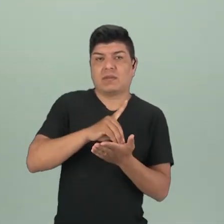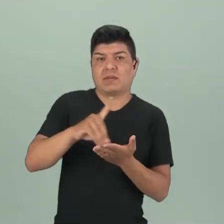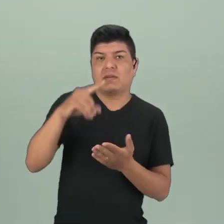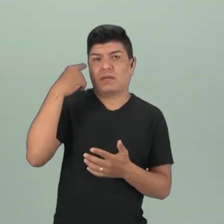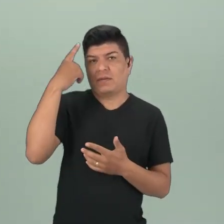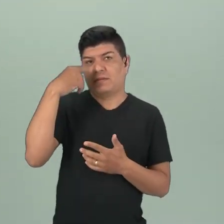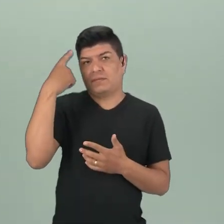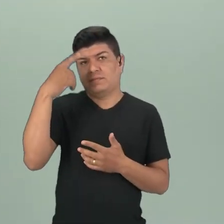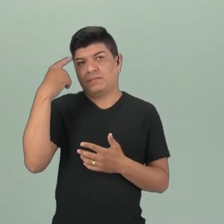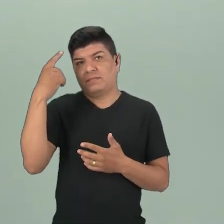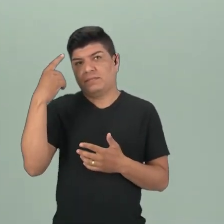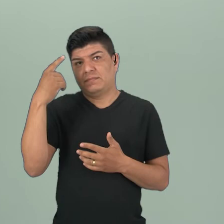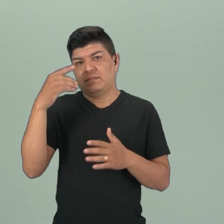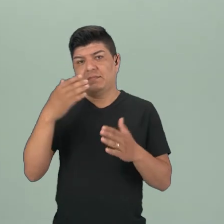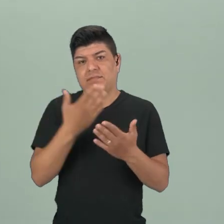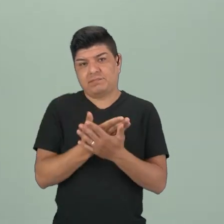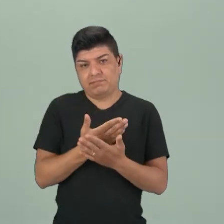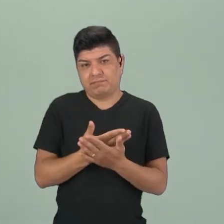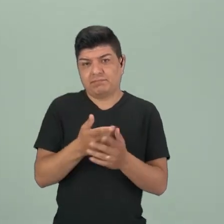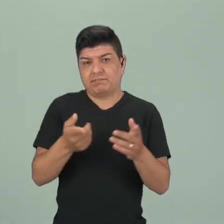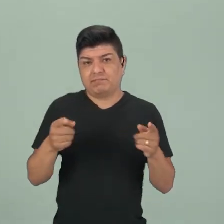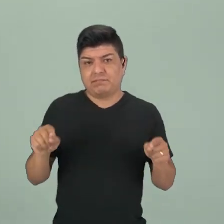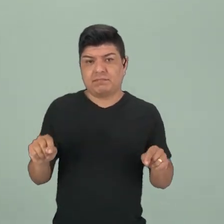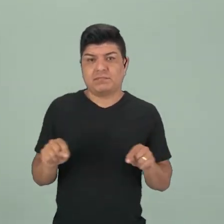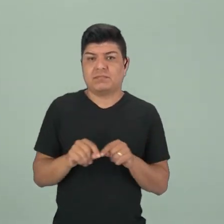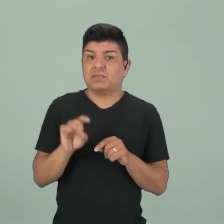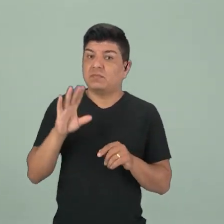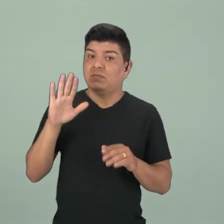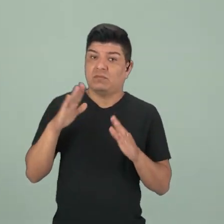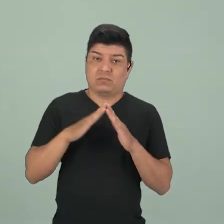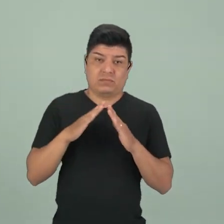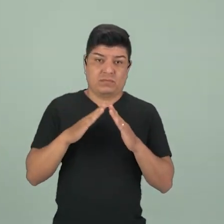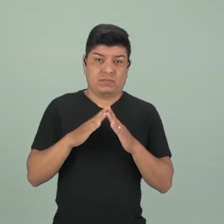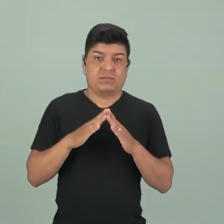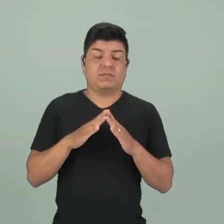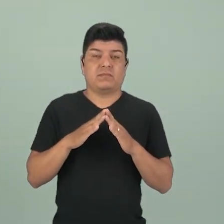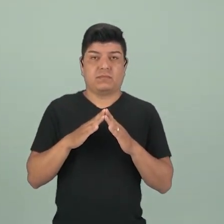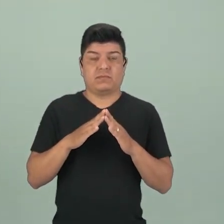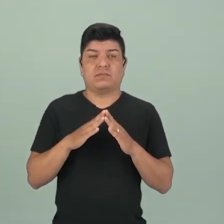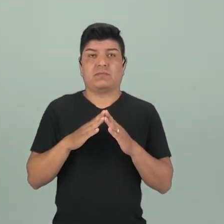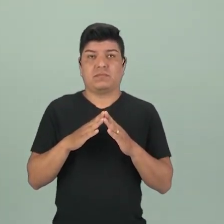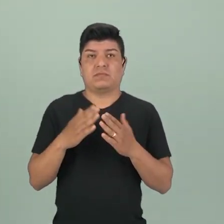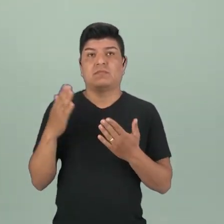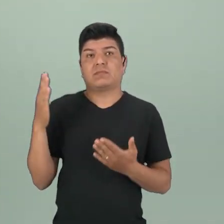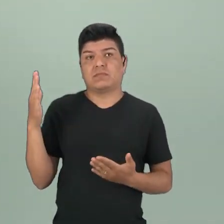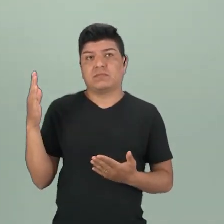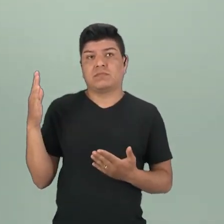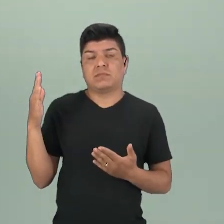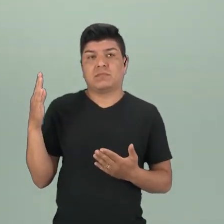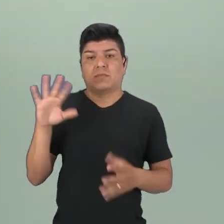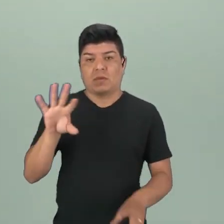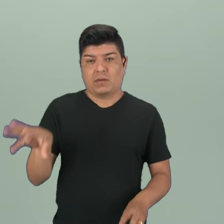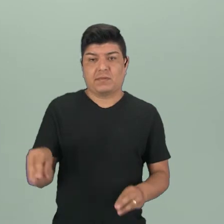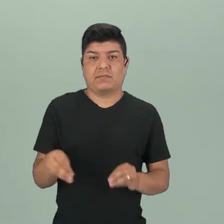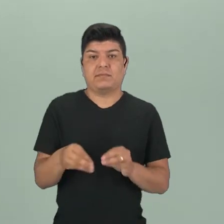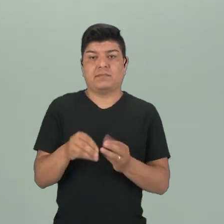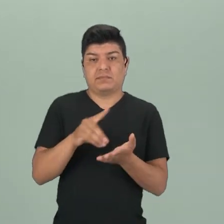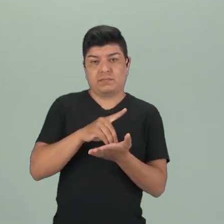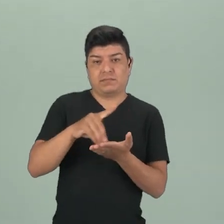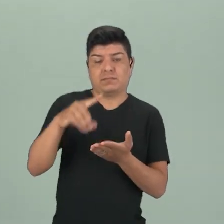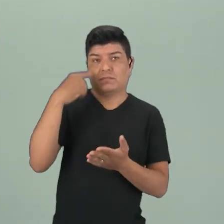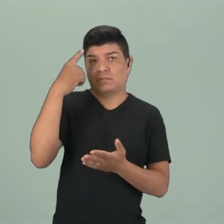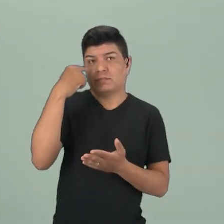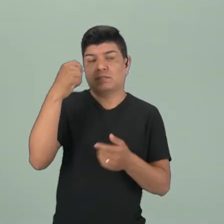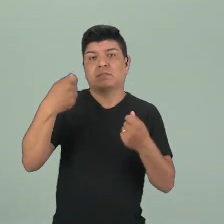de espanhol em aula, né? Solo em casa. Dicionário de espanhol aí, tá, galera? Que é até um complemento, mas que deve